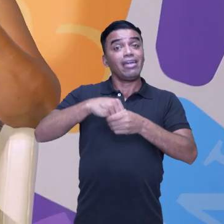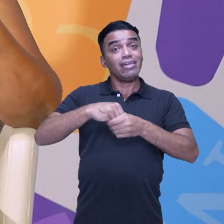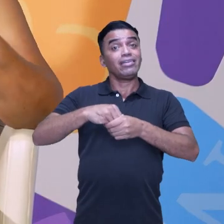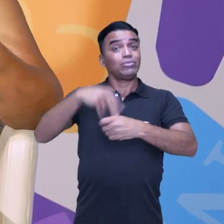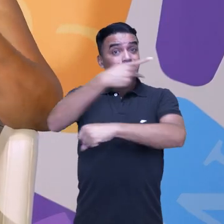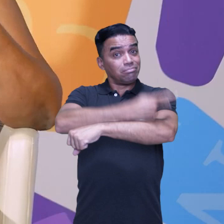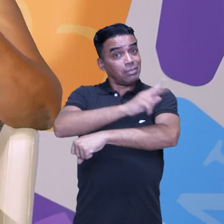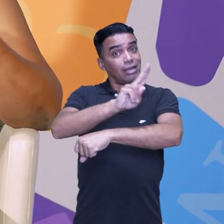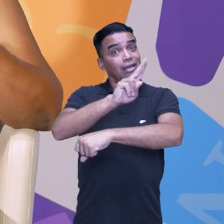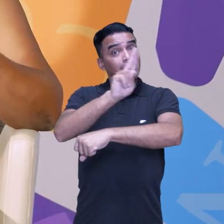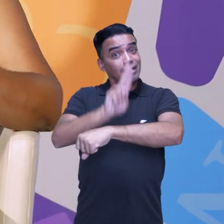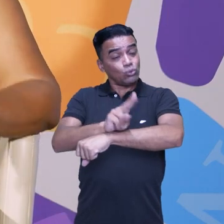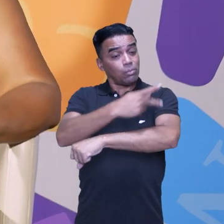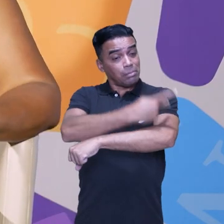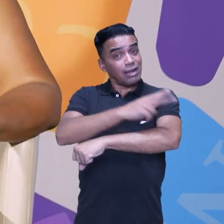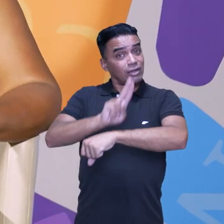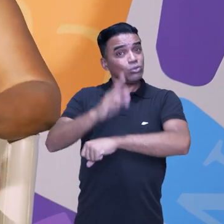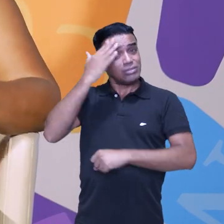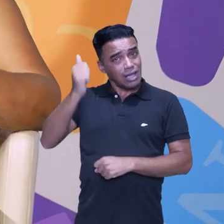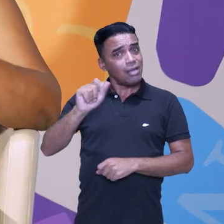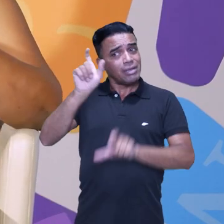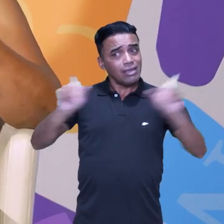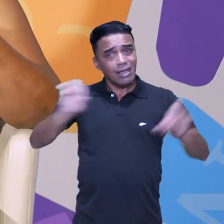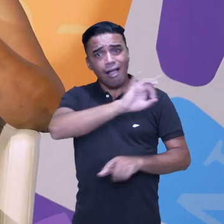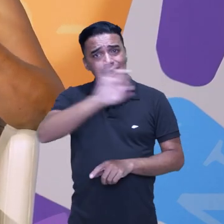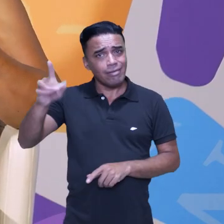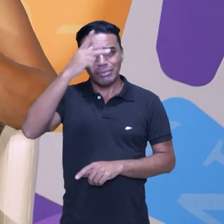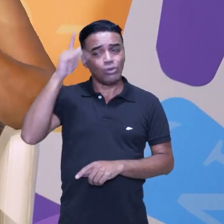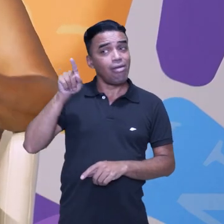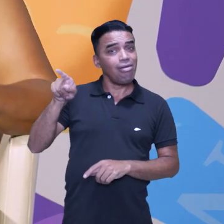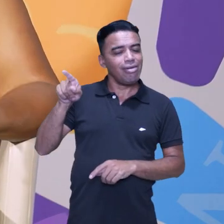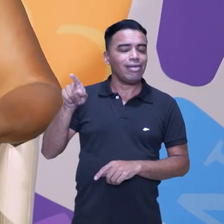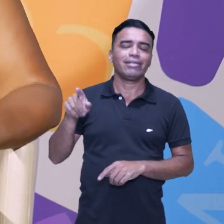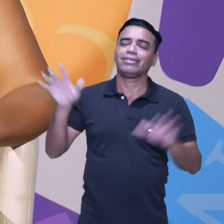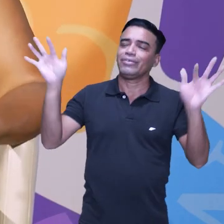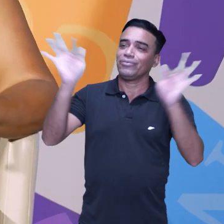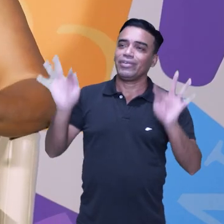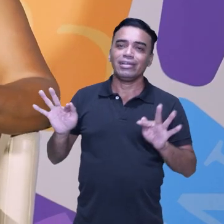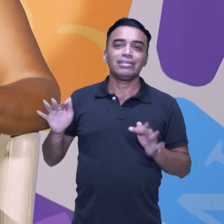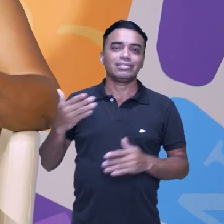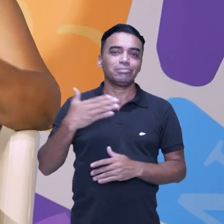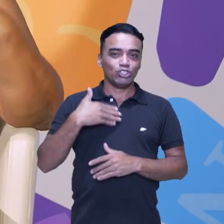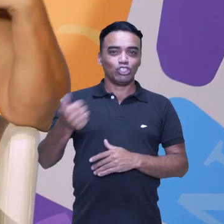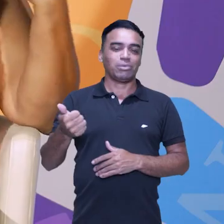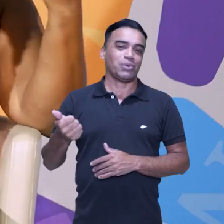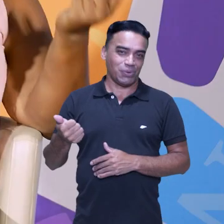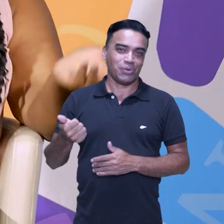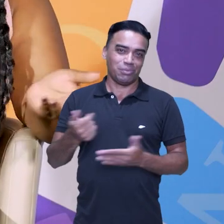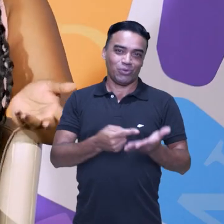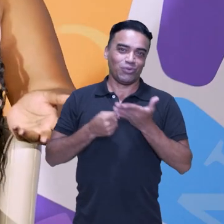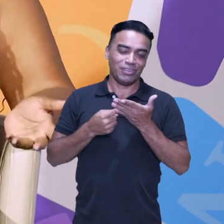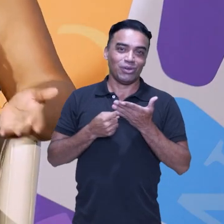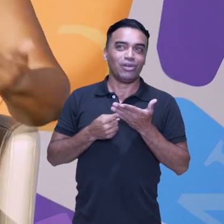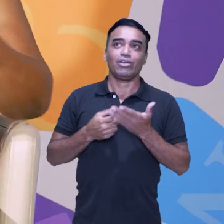dentro da comunidade, e sabe quem são essas pessoas. Então, eu acho que ele foi muito feliz quando ele fez essa fala, né, uma fala que eu vou levar para o